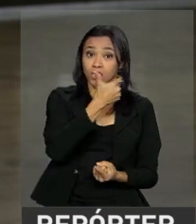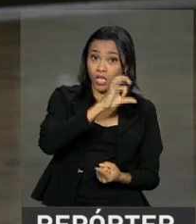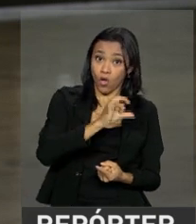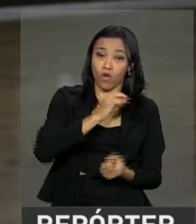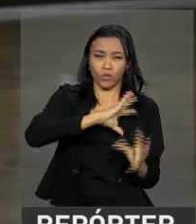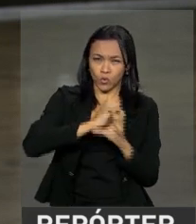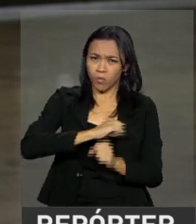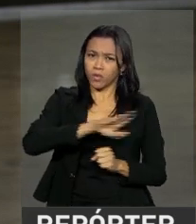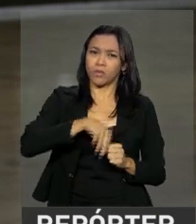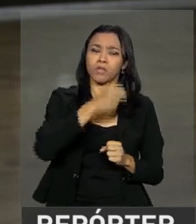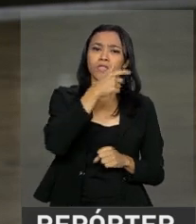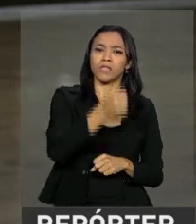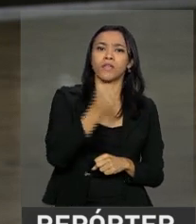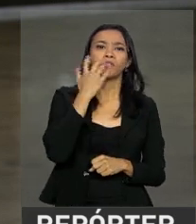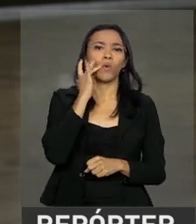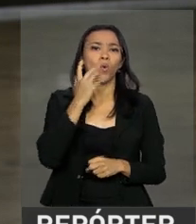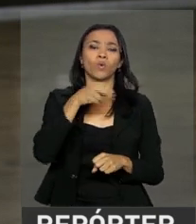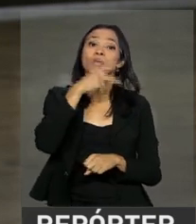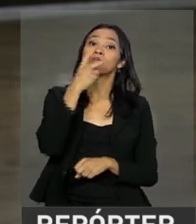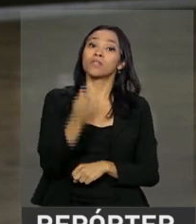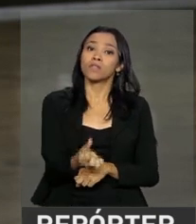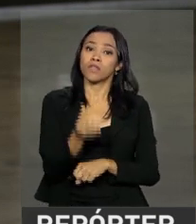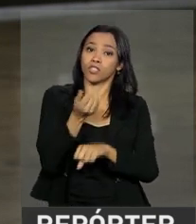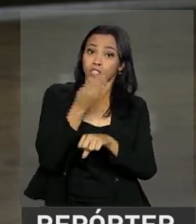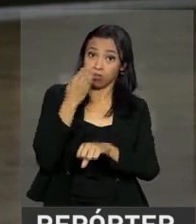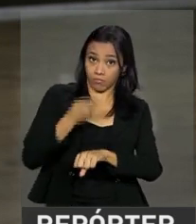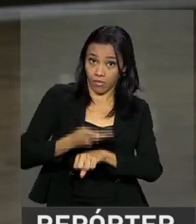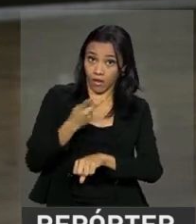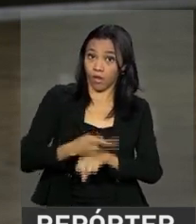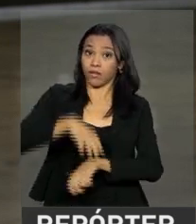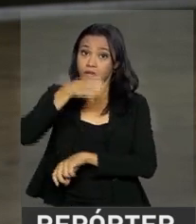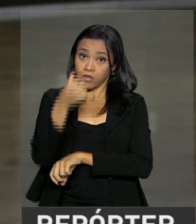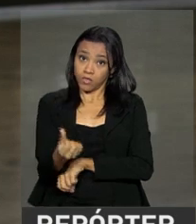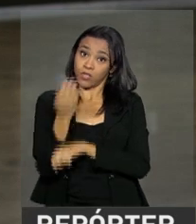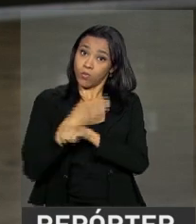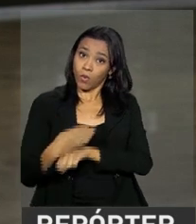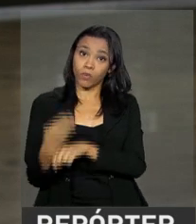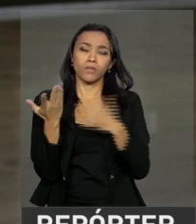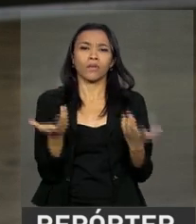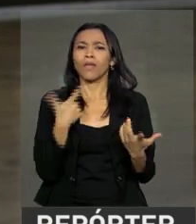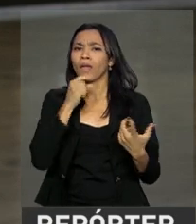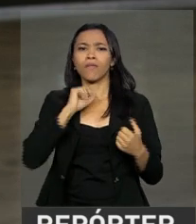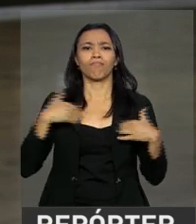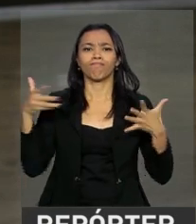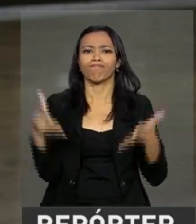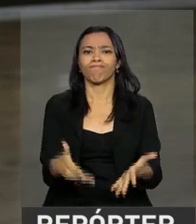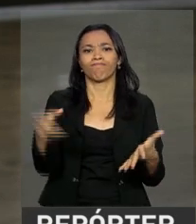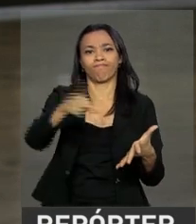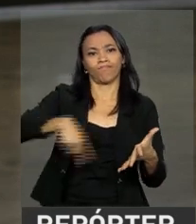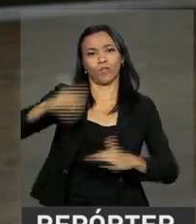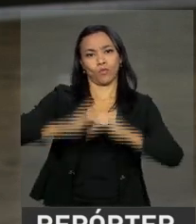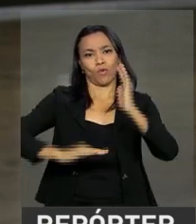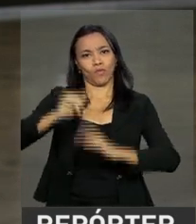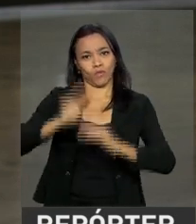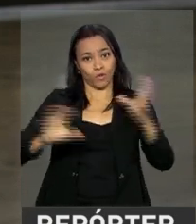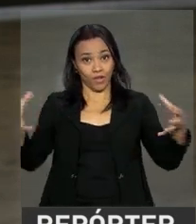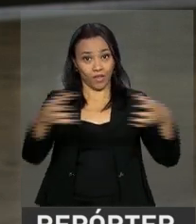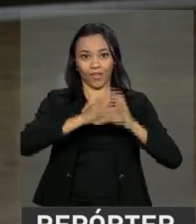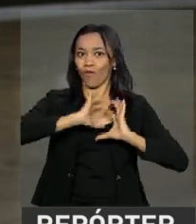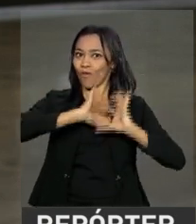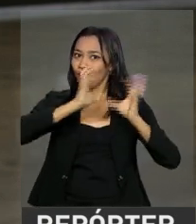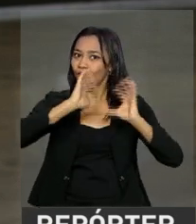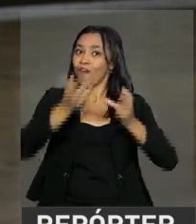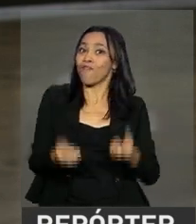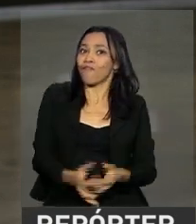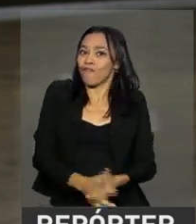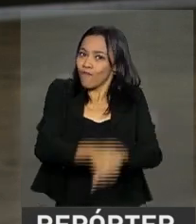no total, 7 de ouro, 6 de prata e 6 de bronze. Devem participar aqui dessa cerimônia os atletas da seleção masculina de vôlei que